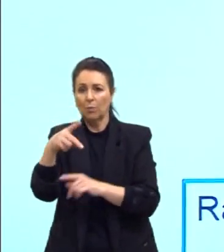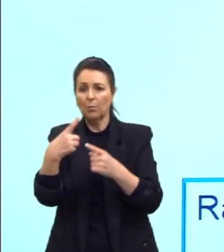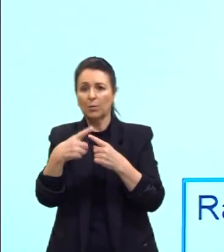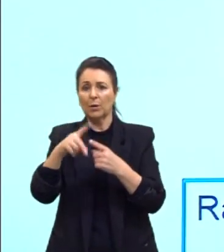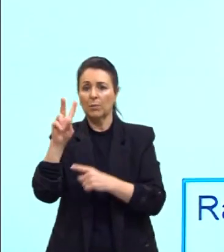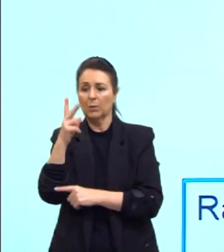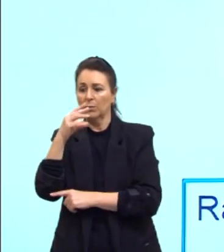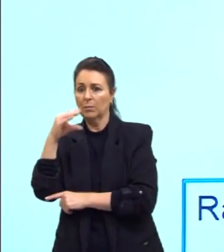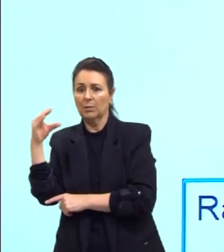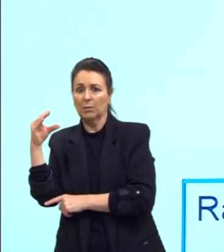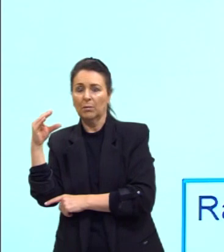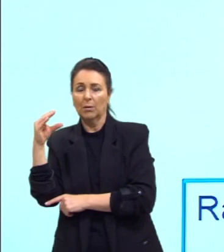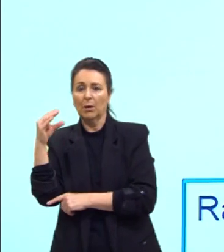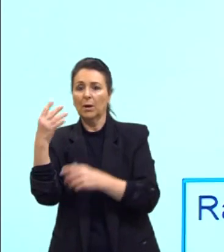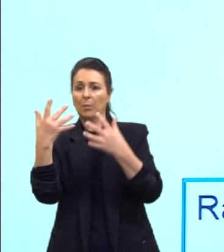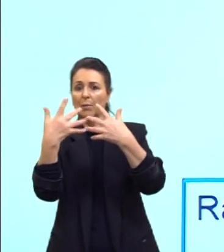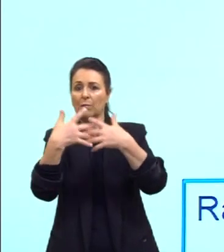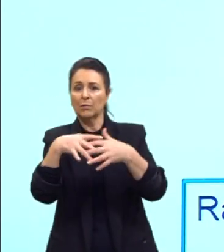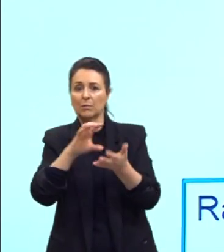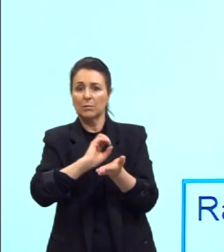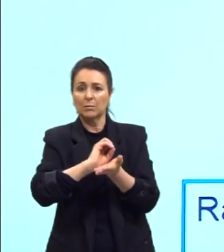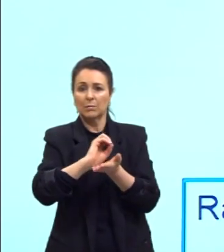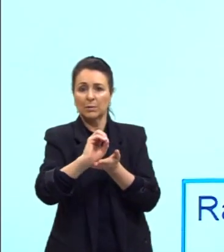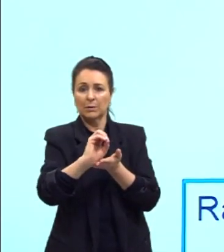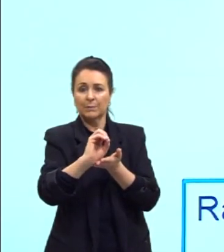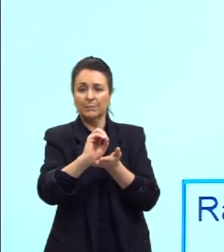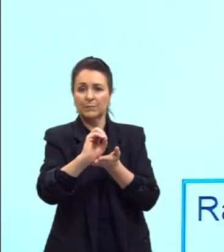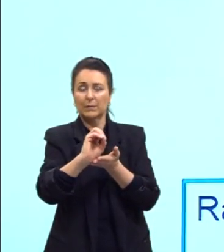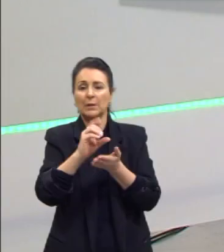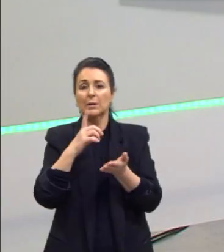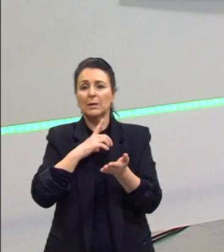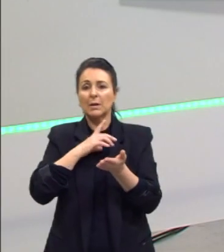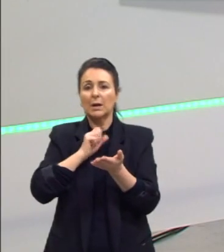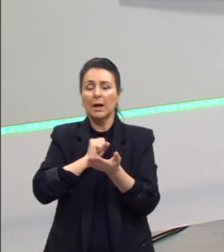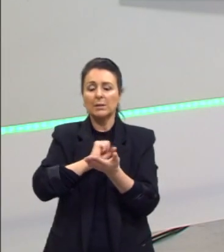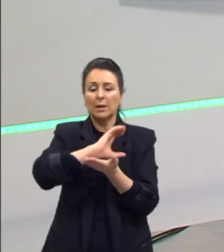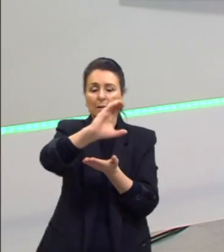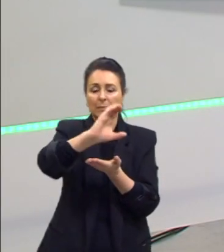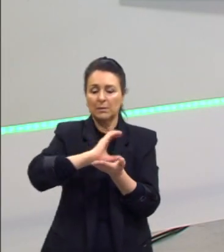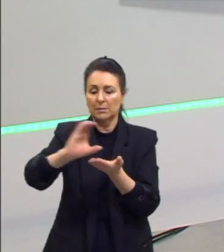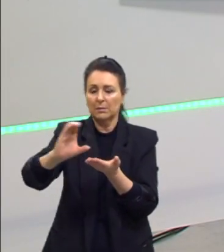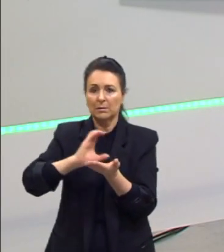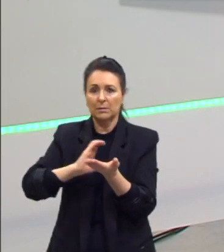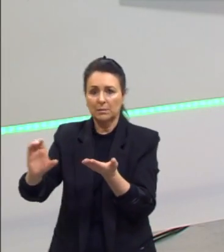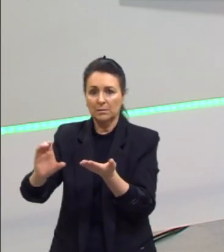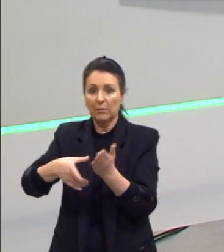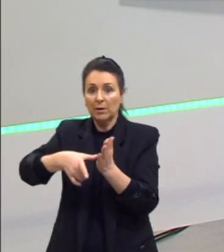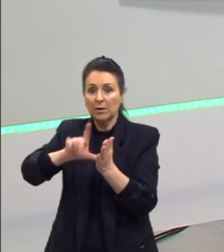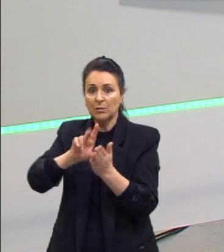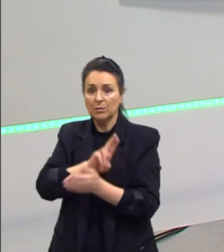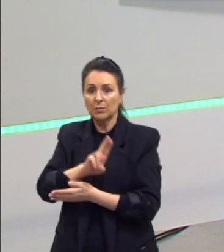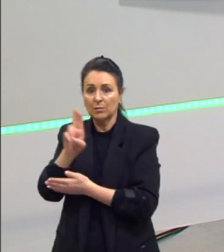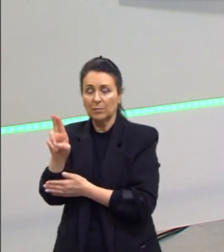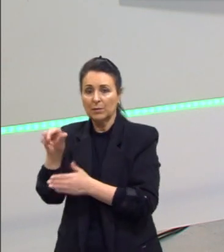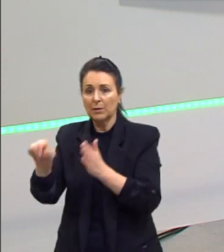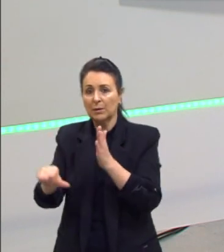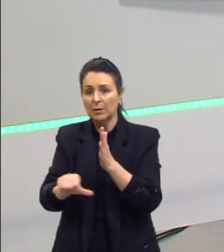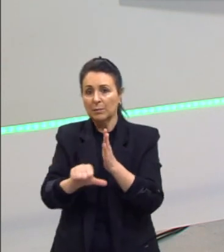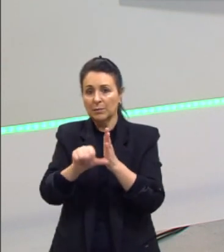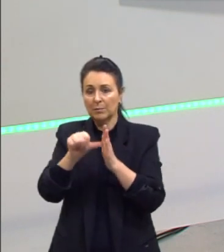então a função orgânica termina com o é o sufixo dele e as ramificações Elas têm que vir antes do nome então eu vou